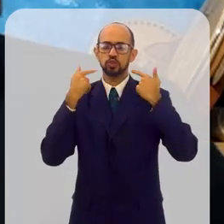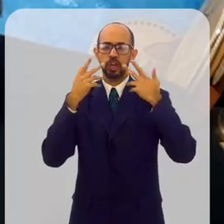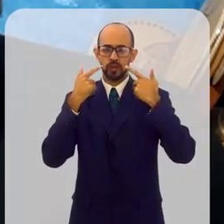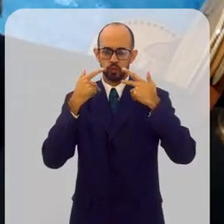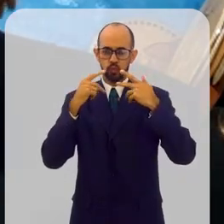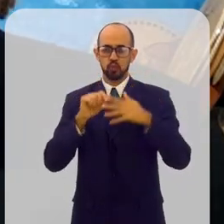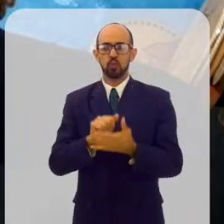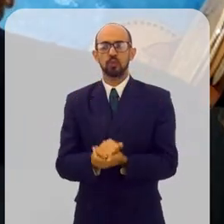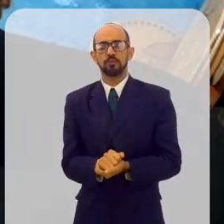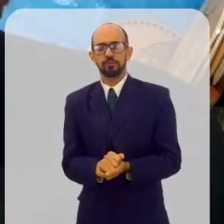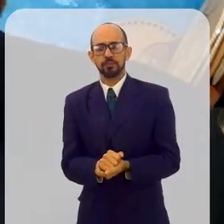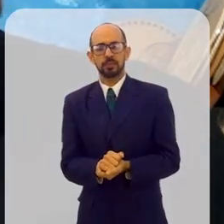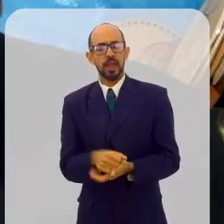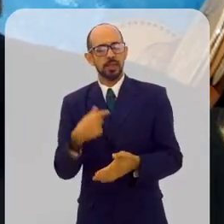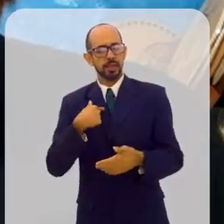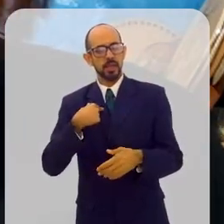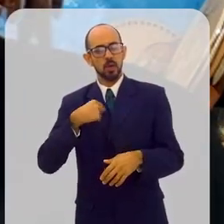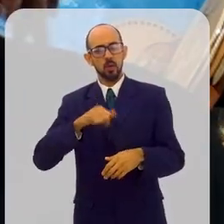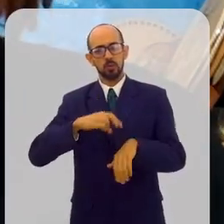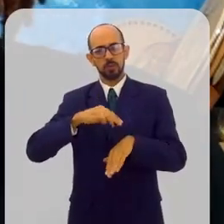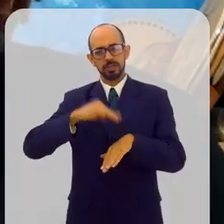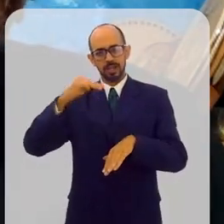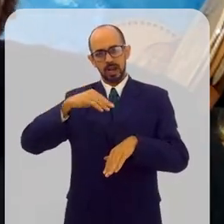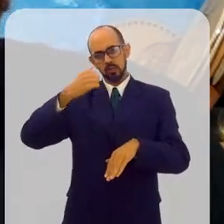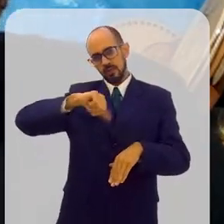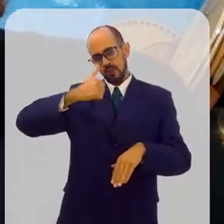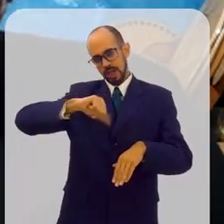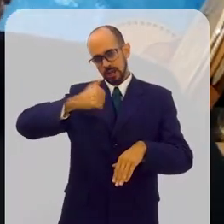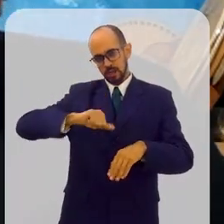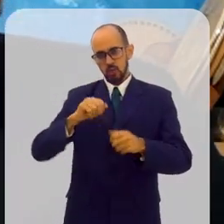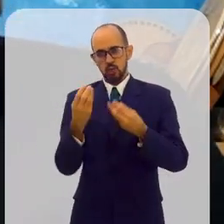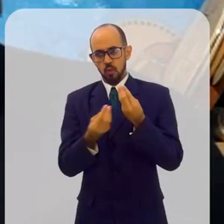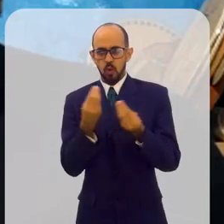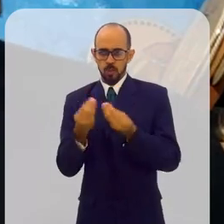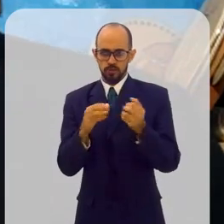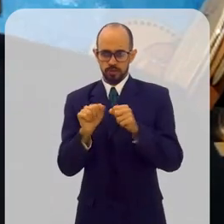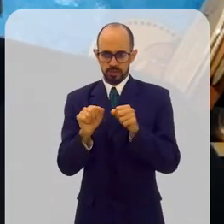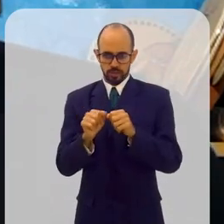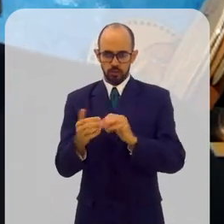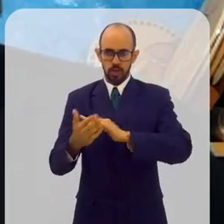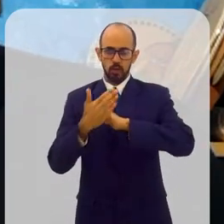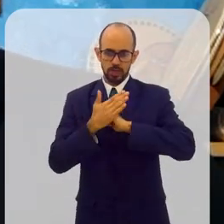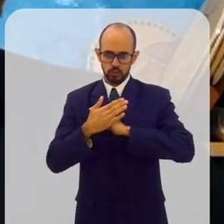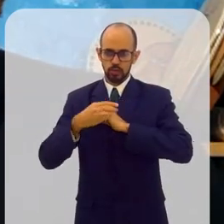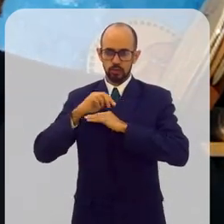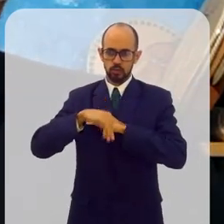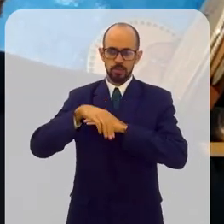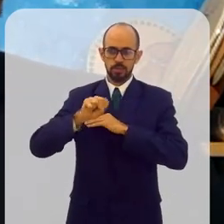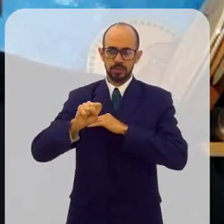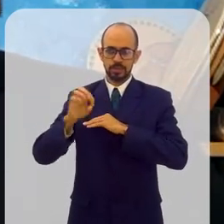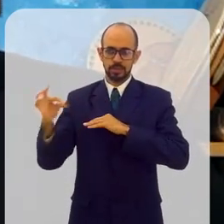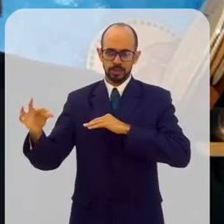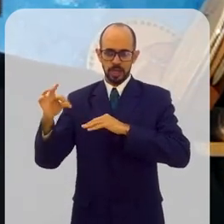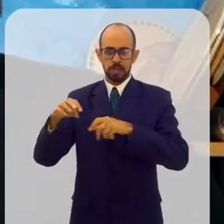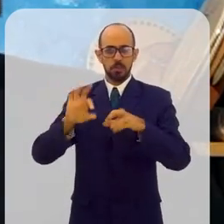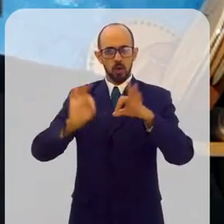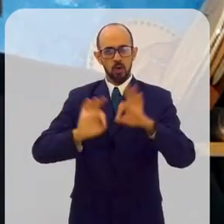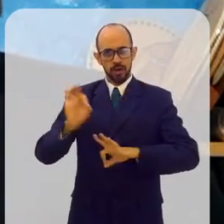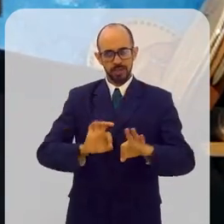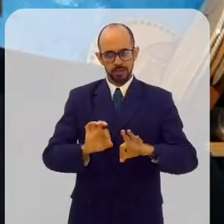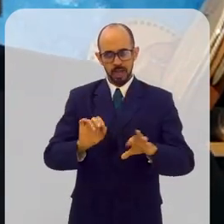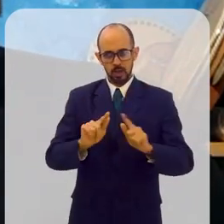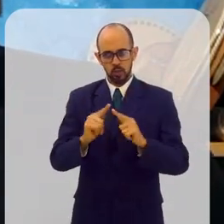meu mestrado, eu analiso uma delas e o processo de criação dela, né? Como que também esse processo ajuda o MST